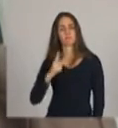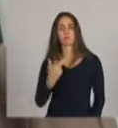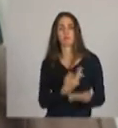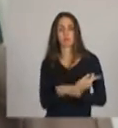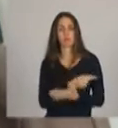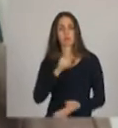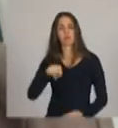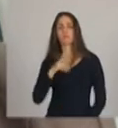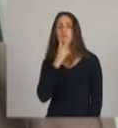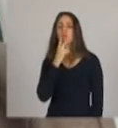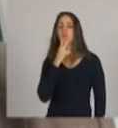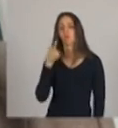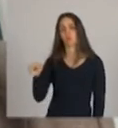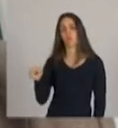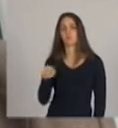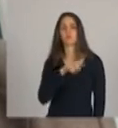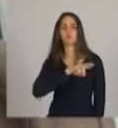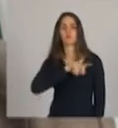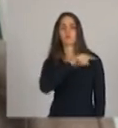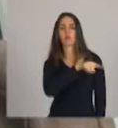Espírito Santo.